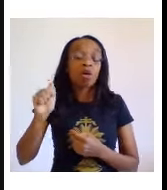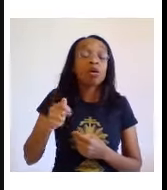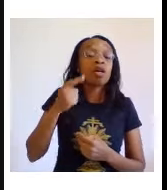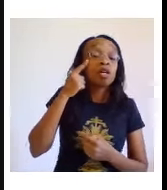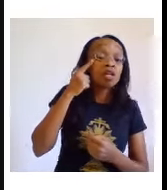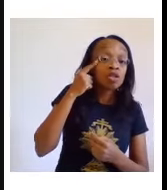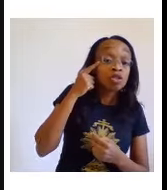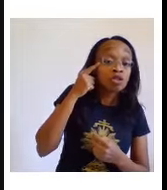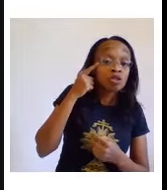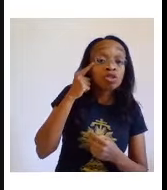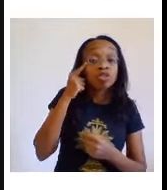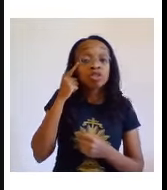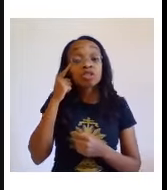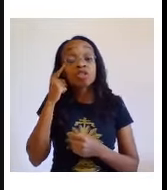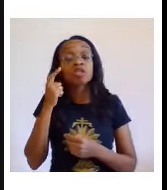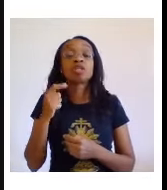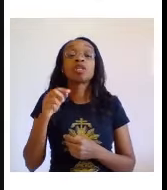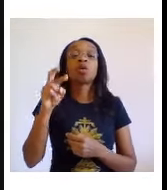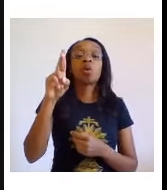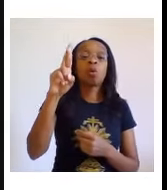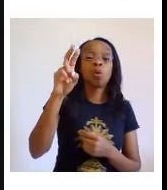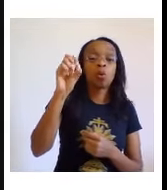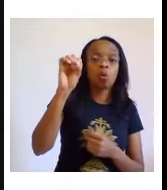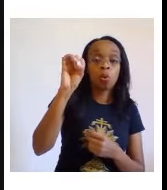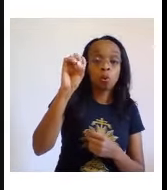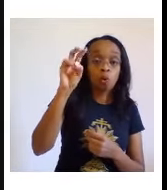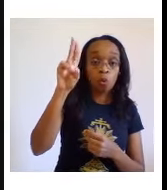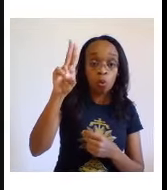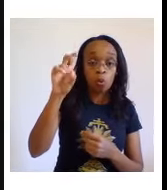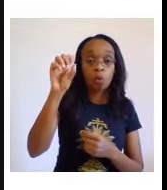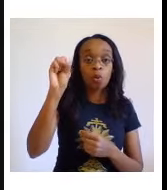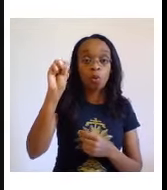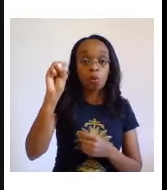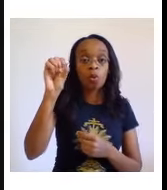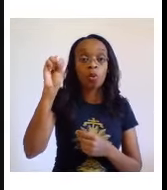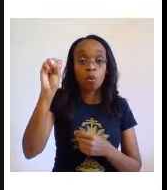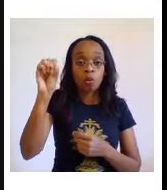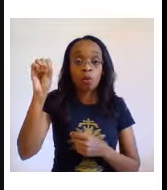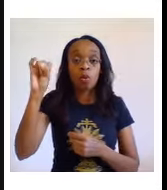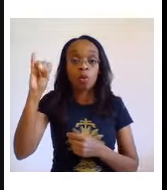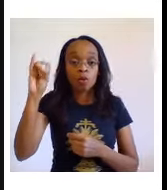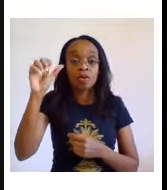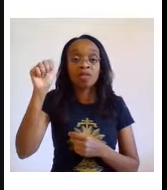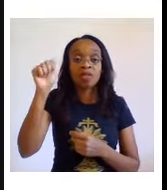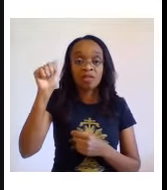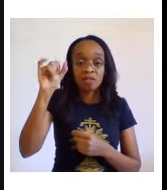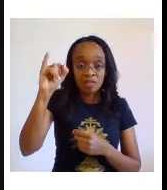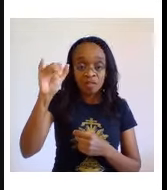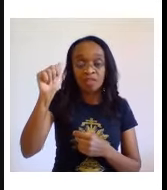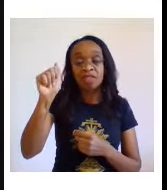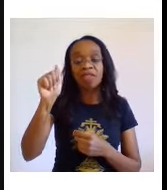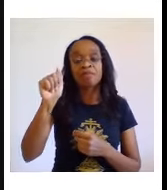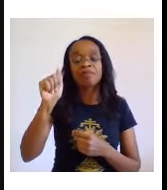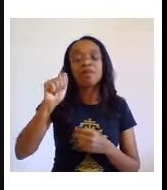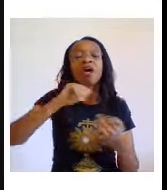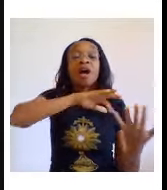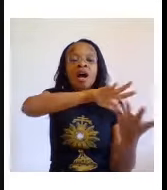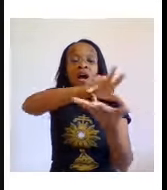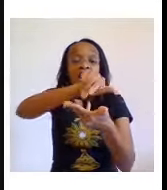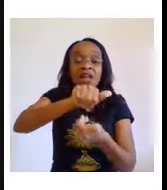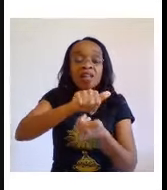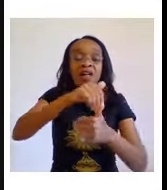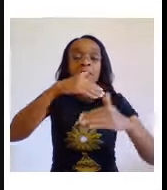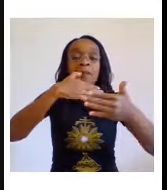gente devemos lembrar, né, que aquela primeira imagem, né, na nossa casa comum, o planeta Terra não tem parede,